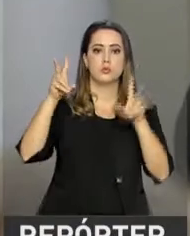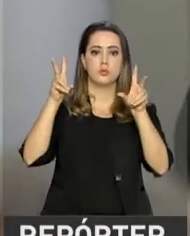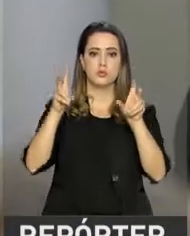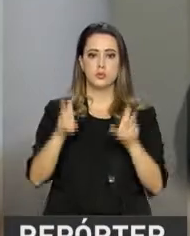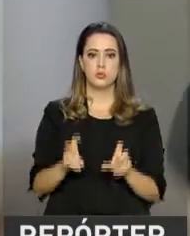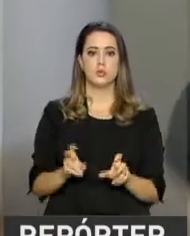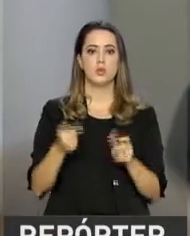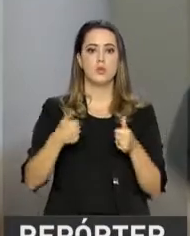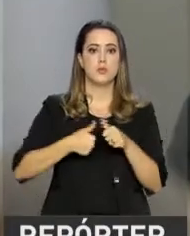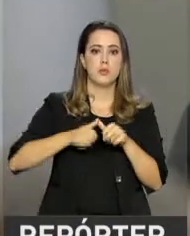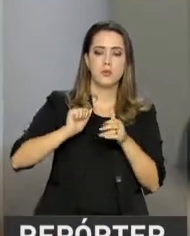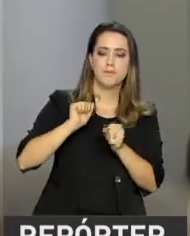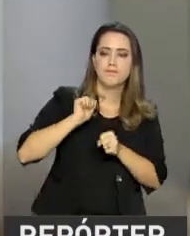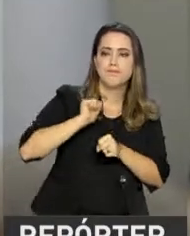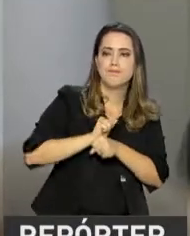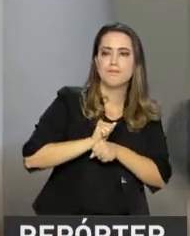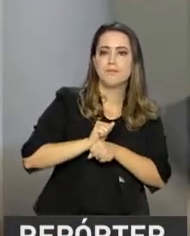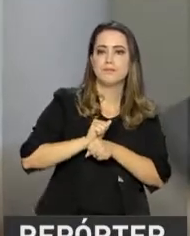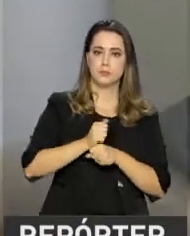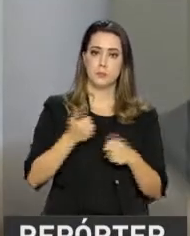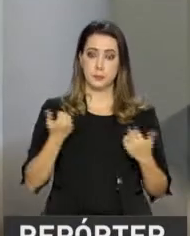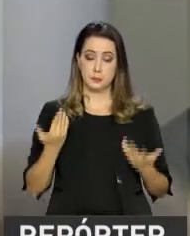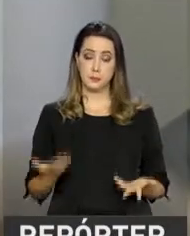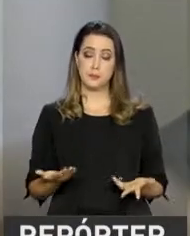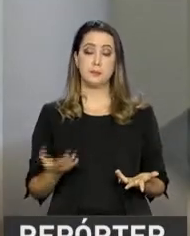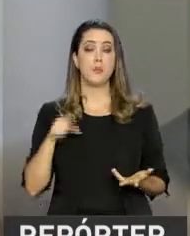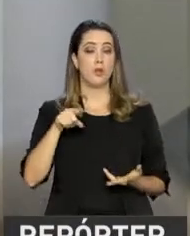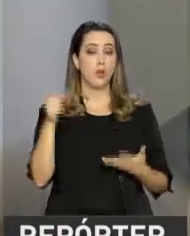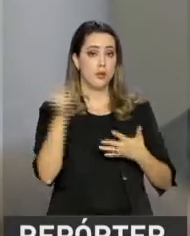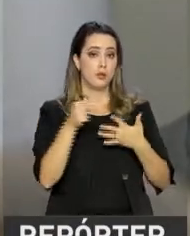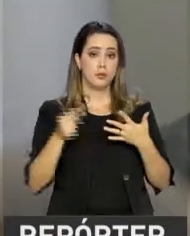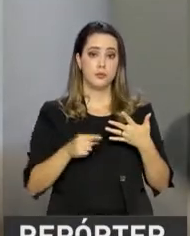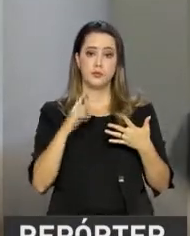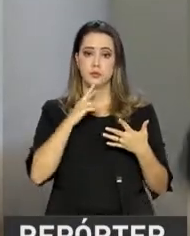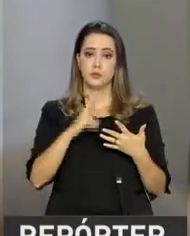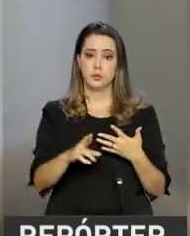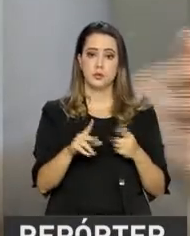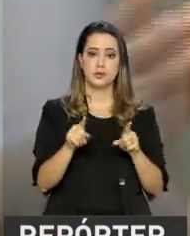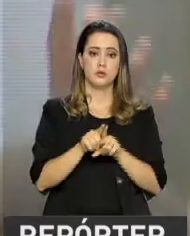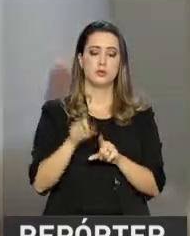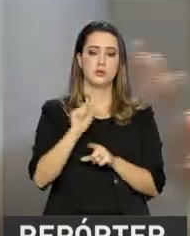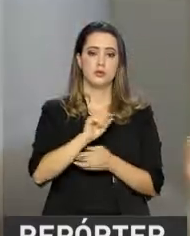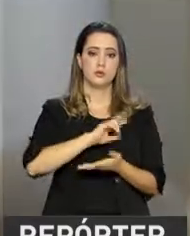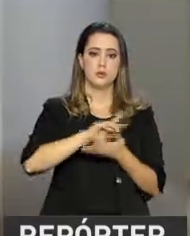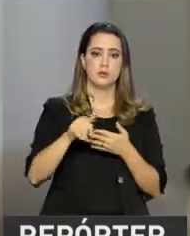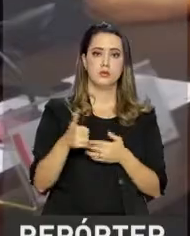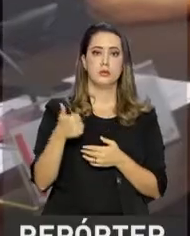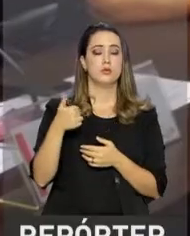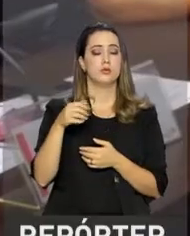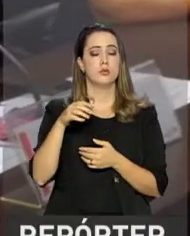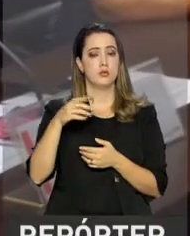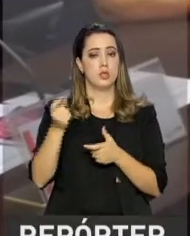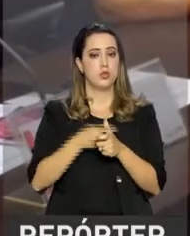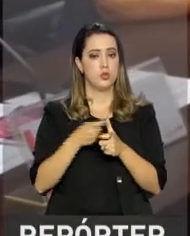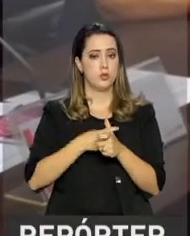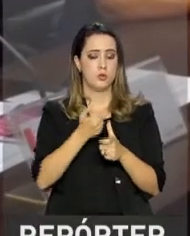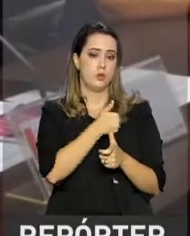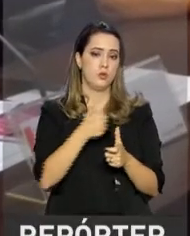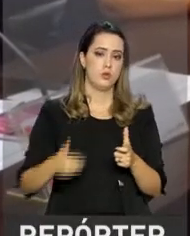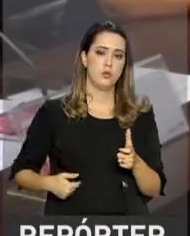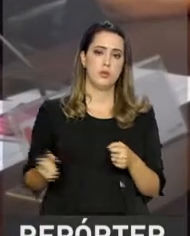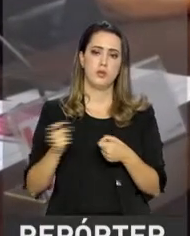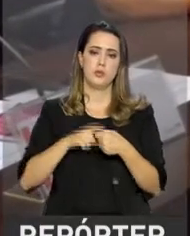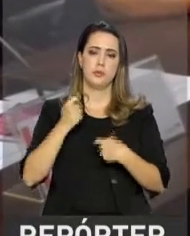estavam travados há anos no país entre os resultados temer destacou a redução do déficit público ea recuperação